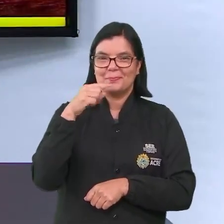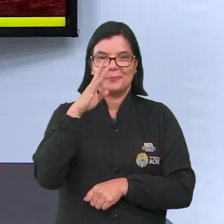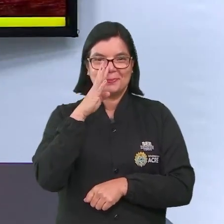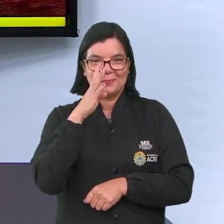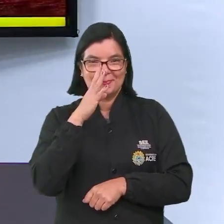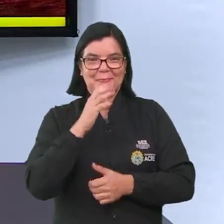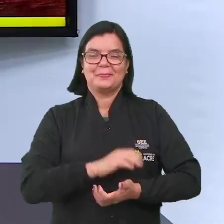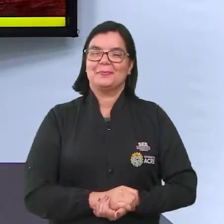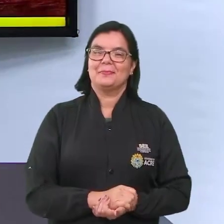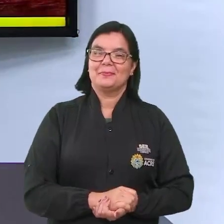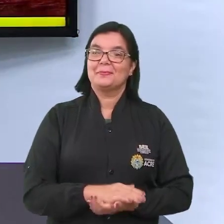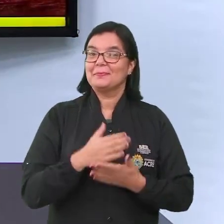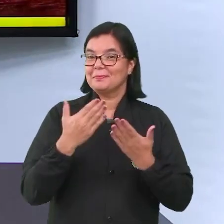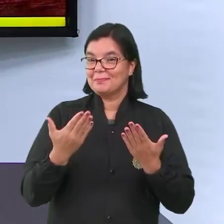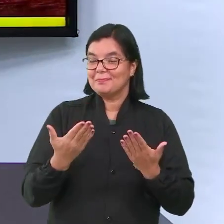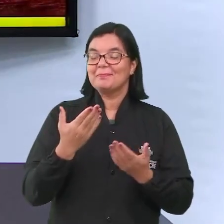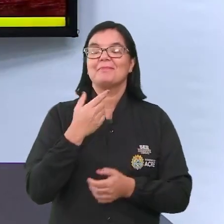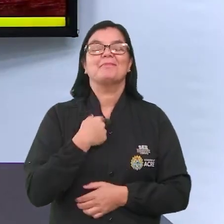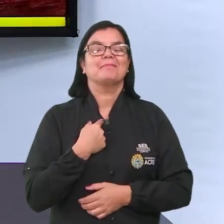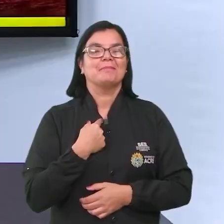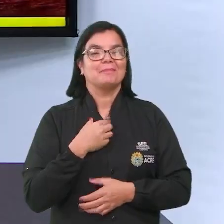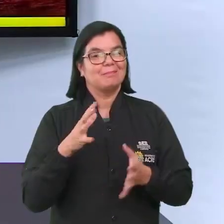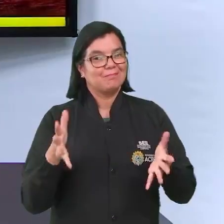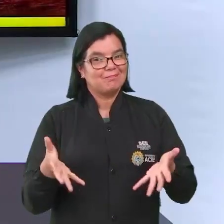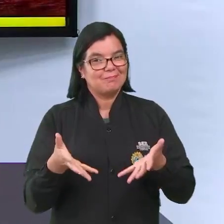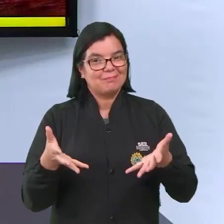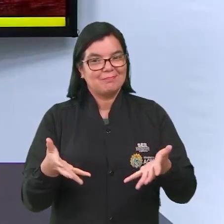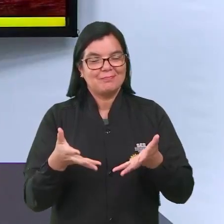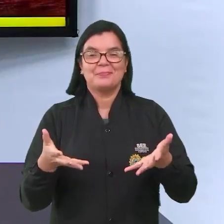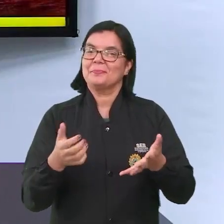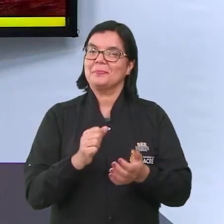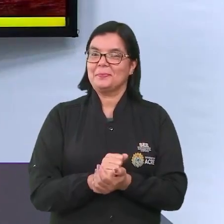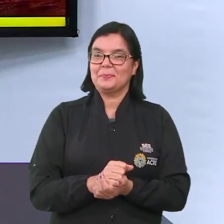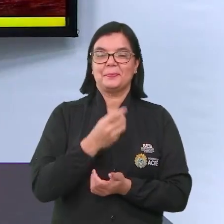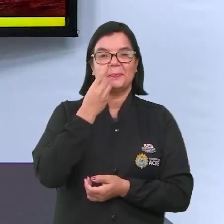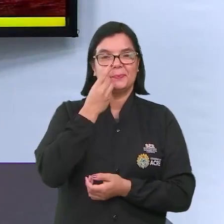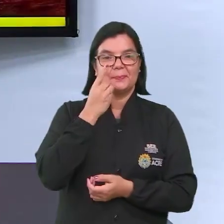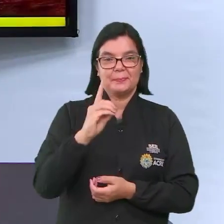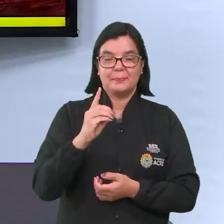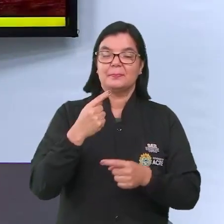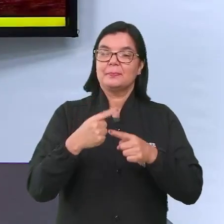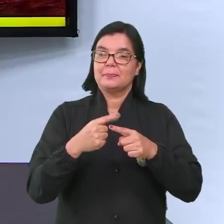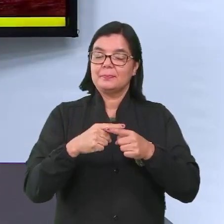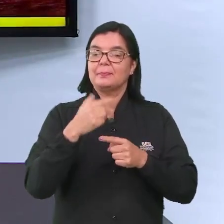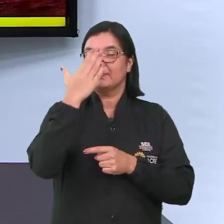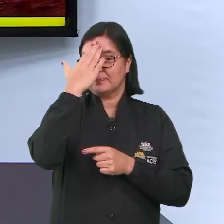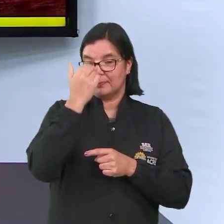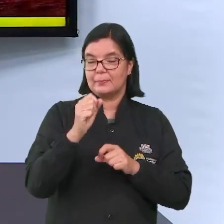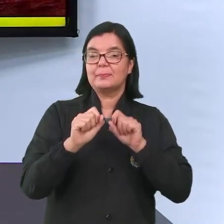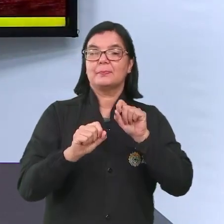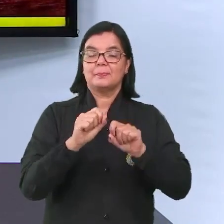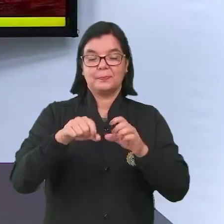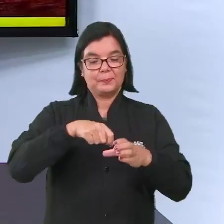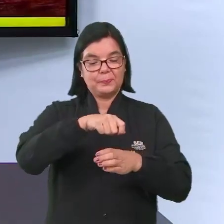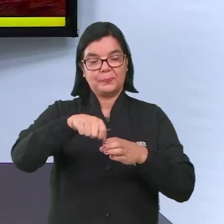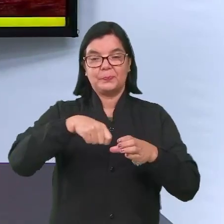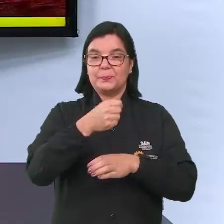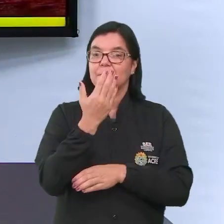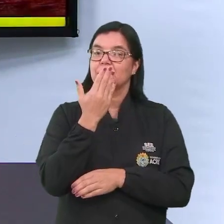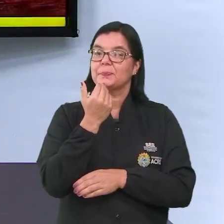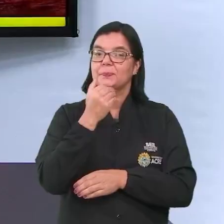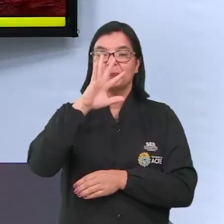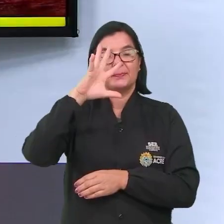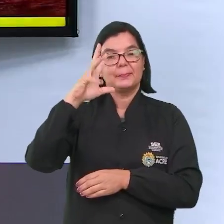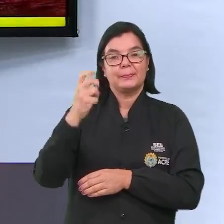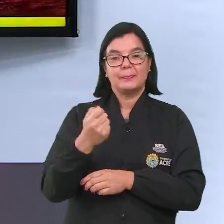a gente? Já dá aí uma incentivada no cardápio do dia, porque nós sabemos que a culinária africana,